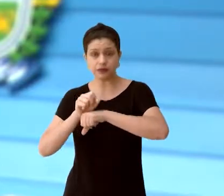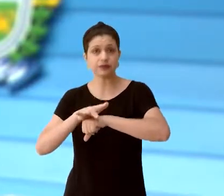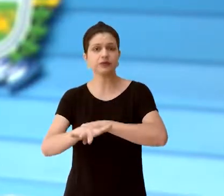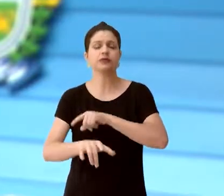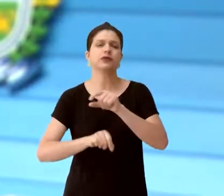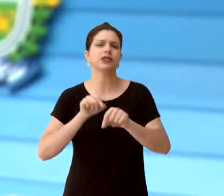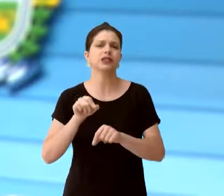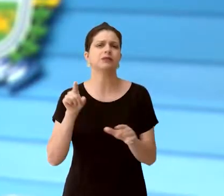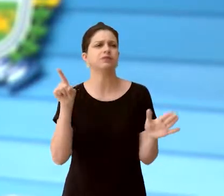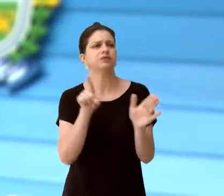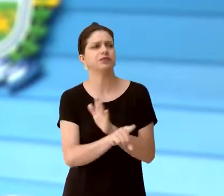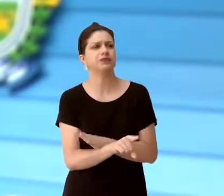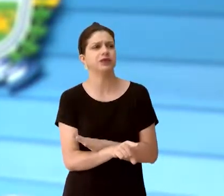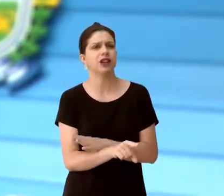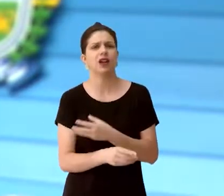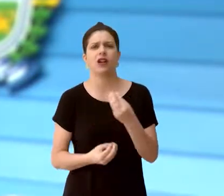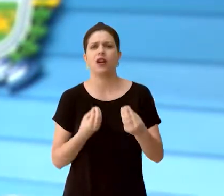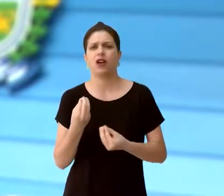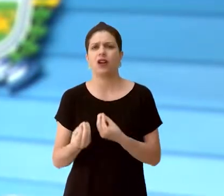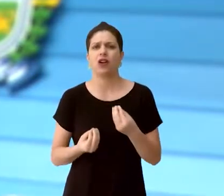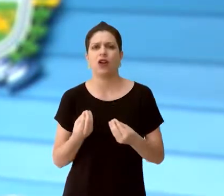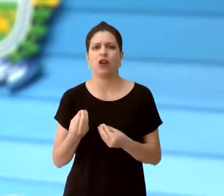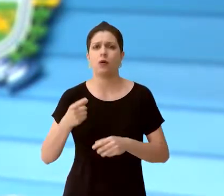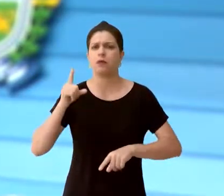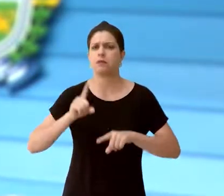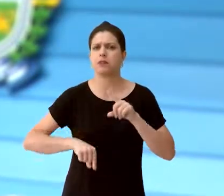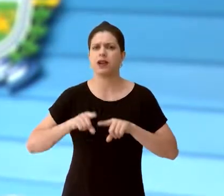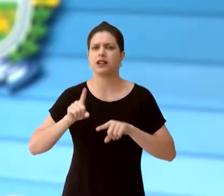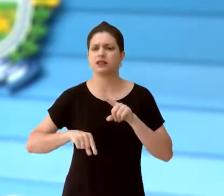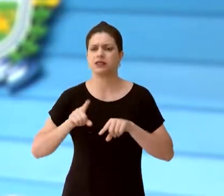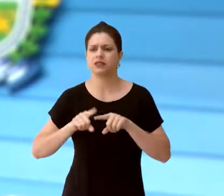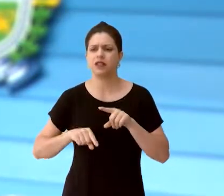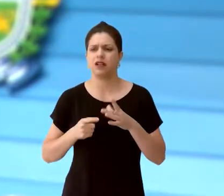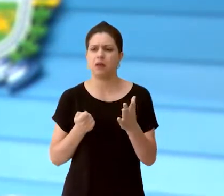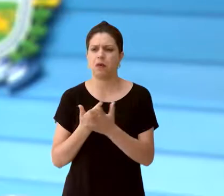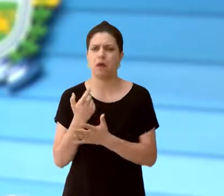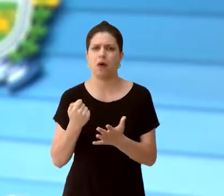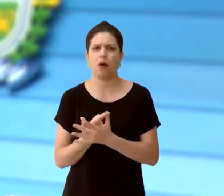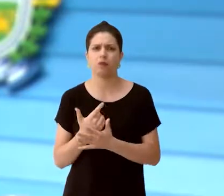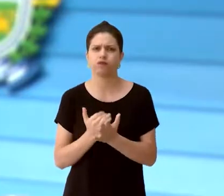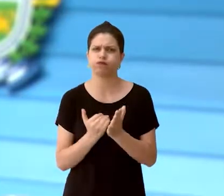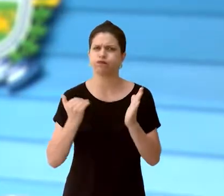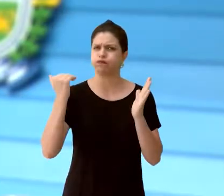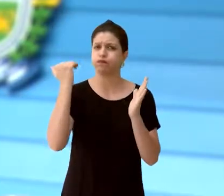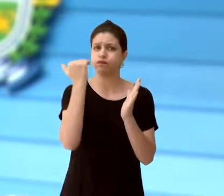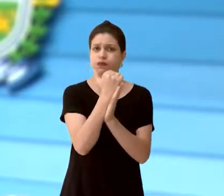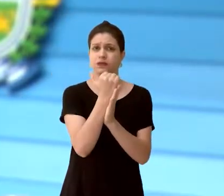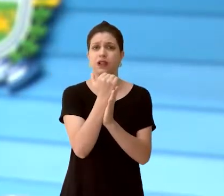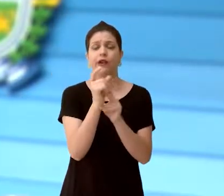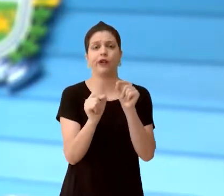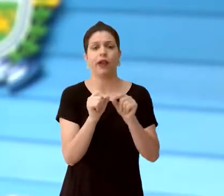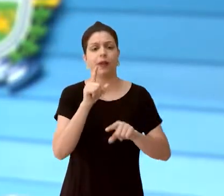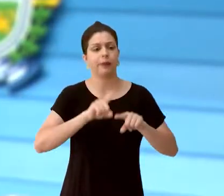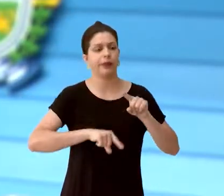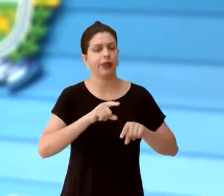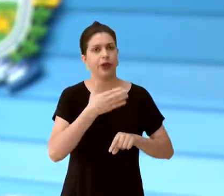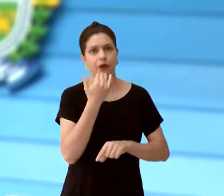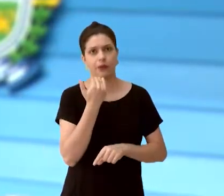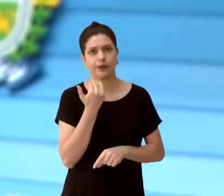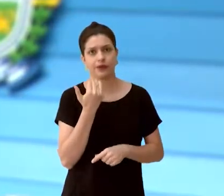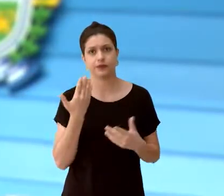as discussões acerca da pandemia do novo coronavírus para questionar o superfaturamento de produtos que